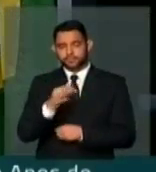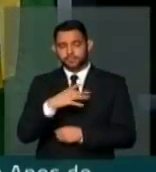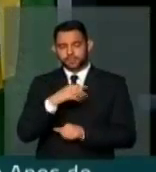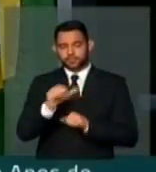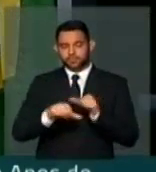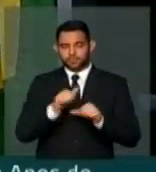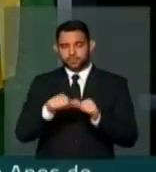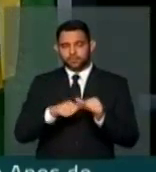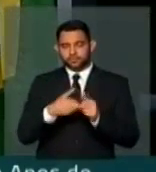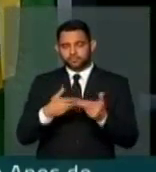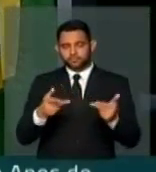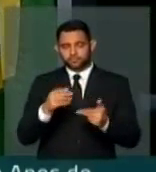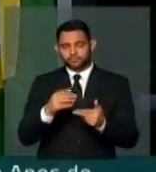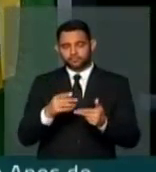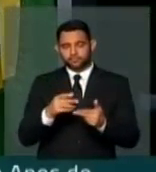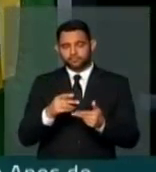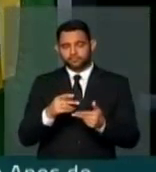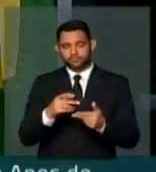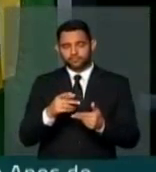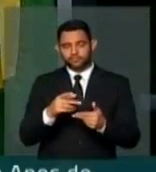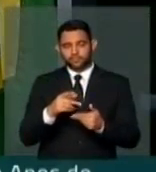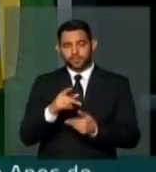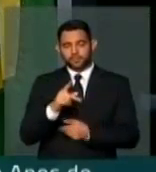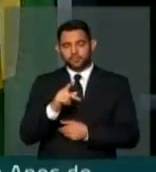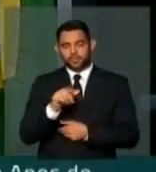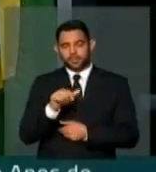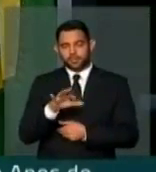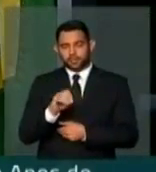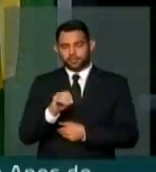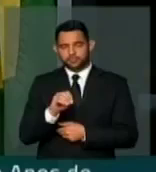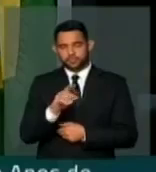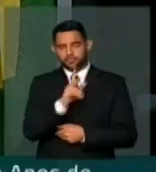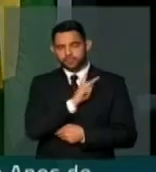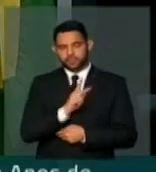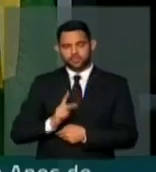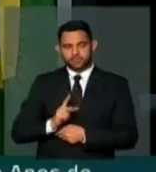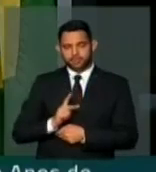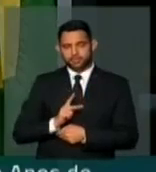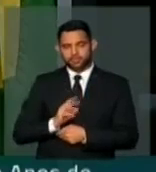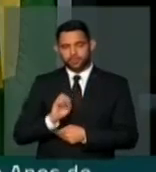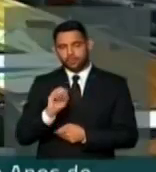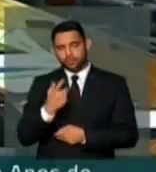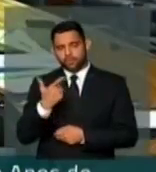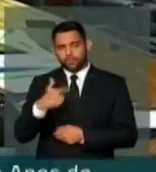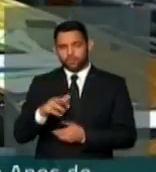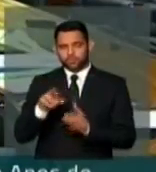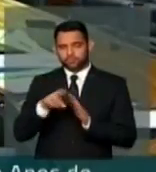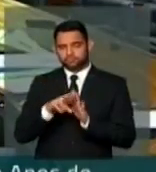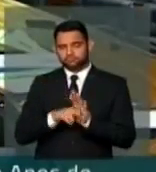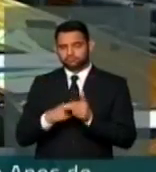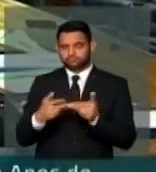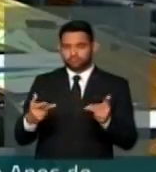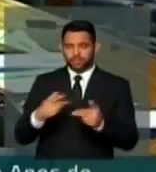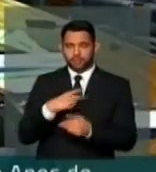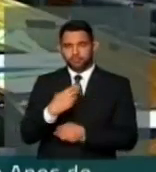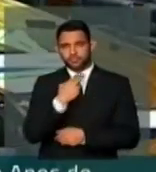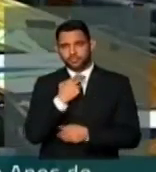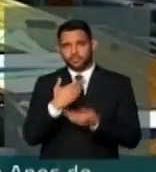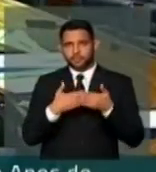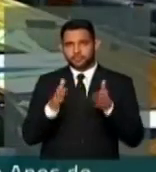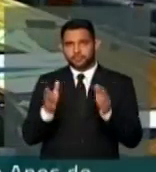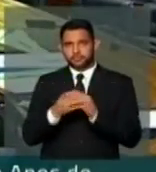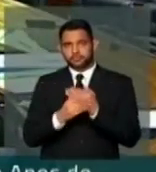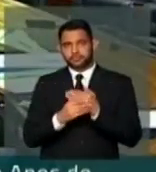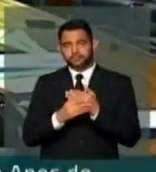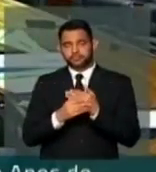uma nação pungente. Parlamentarismo com o presidente da República ou com outro regime. Não podemos abrir